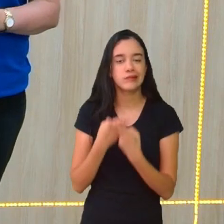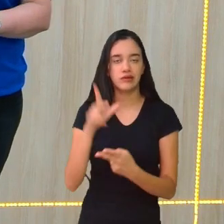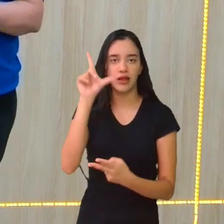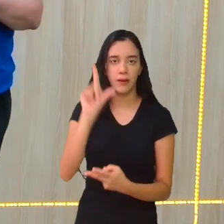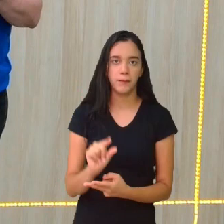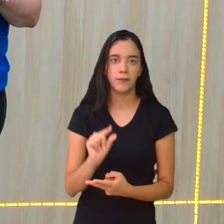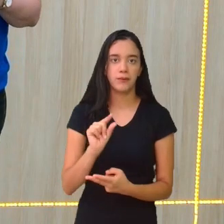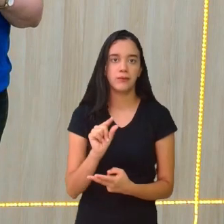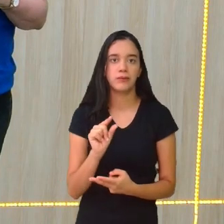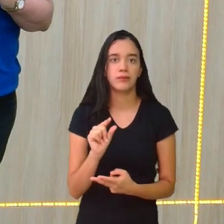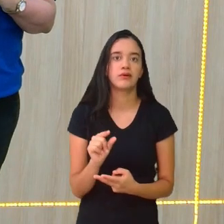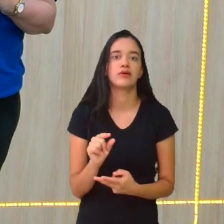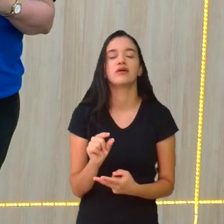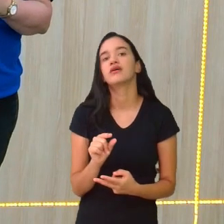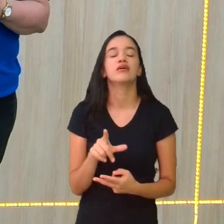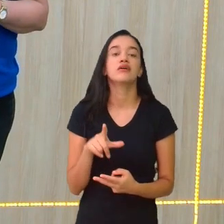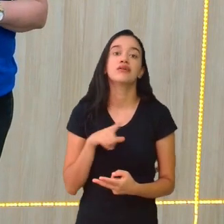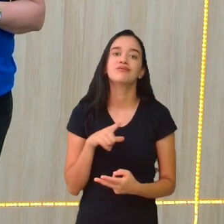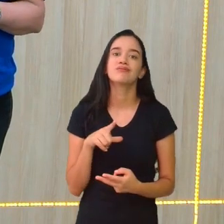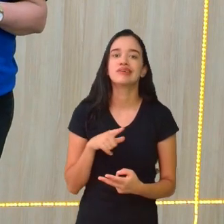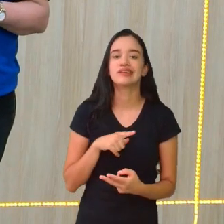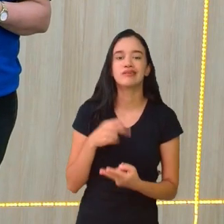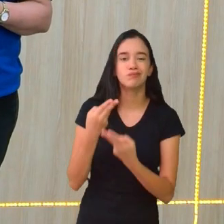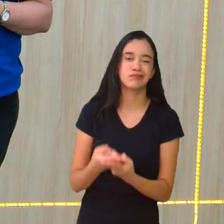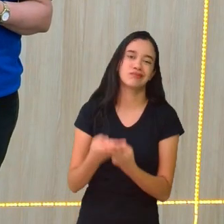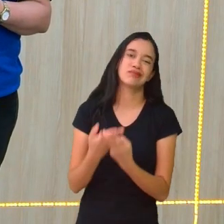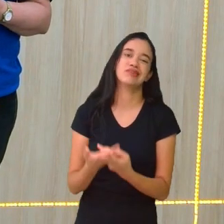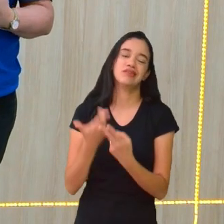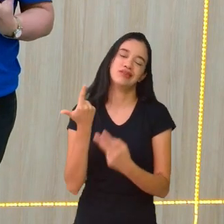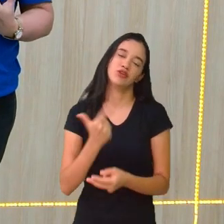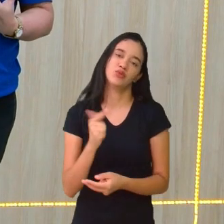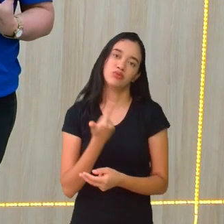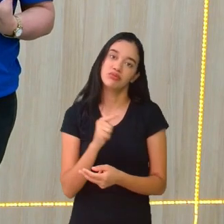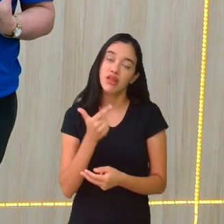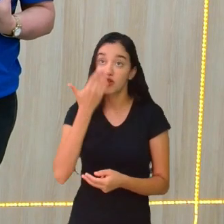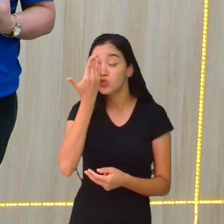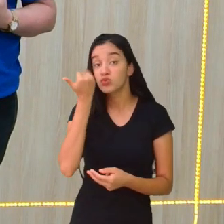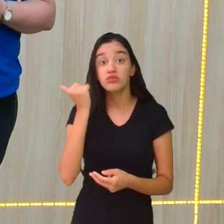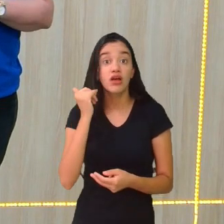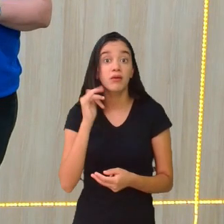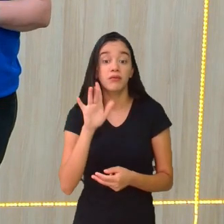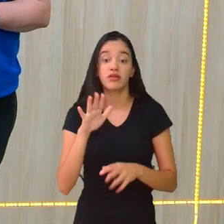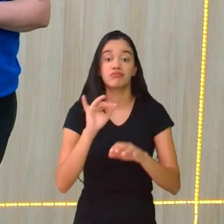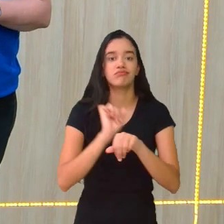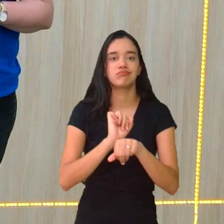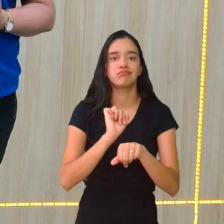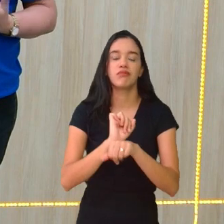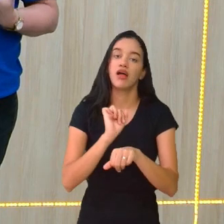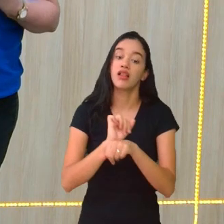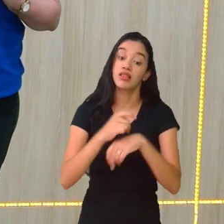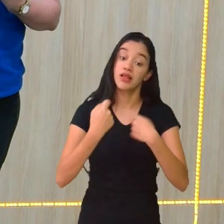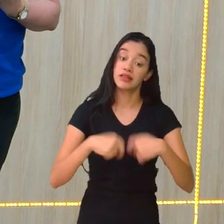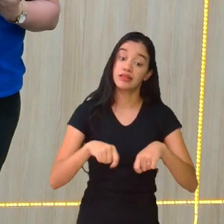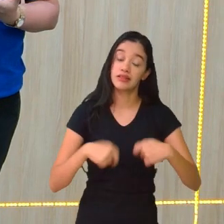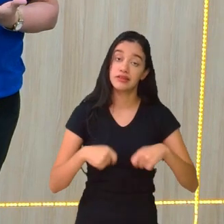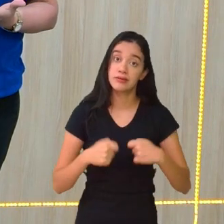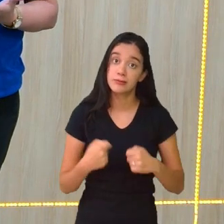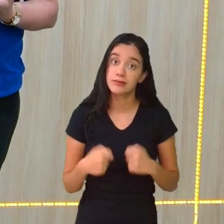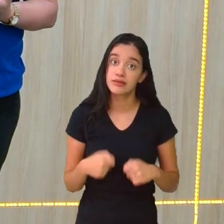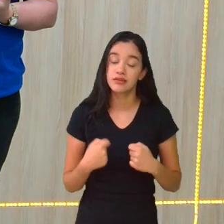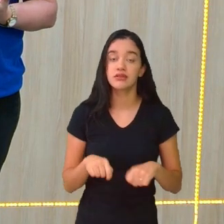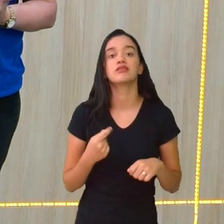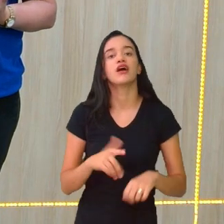Estão o tempo todo impaciente e às vezes não sabe esperar a sua vez. Então é necessário falar